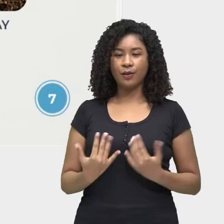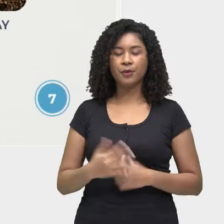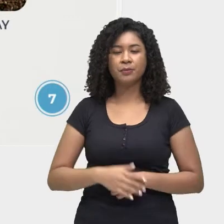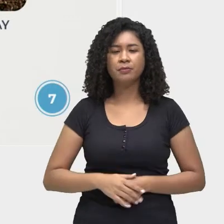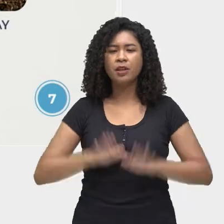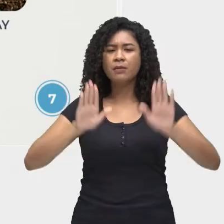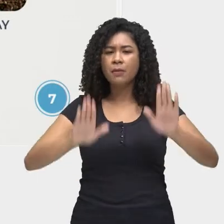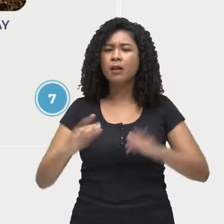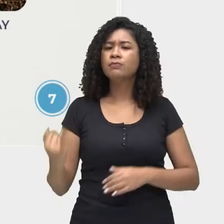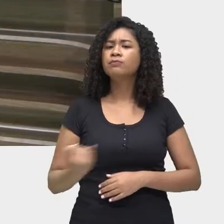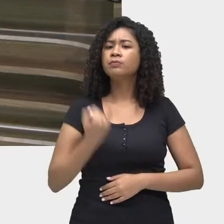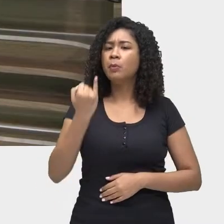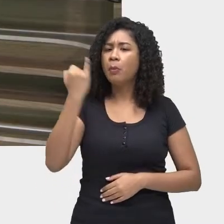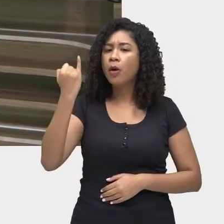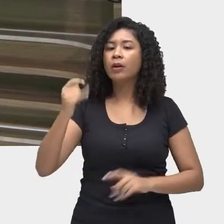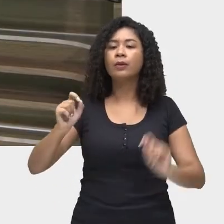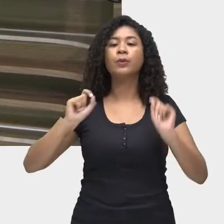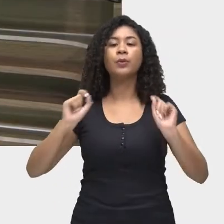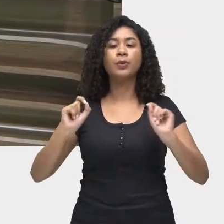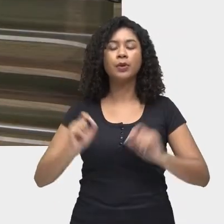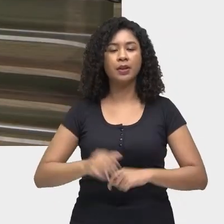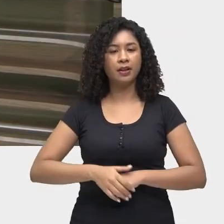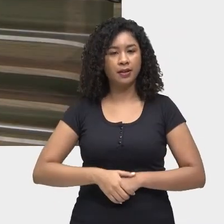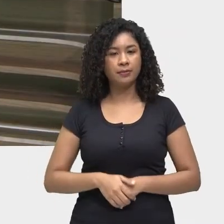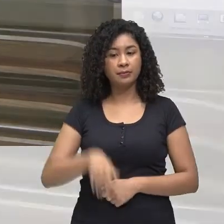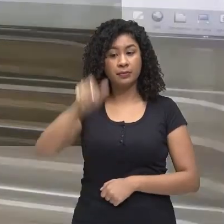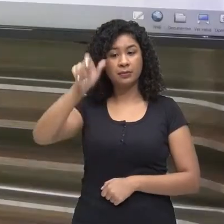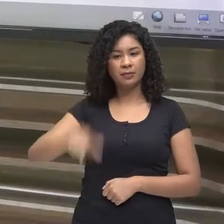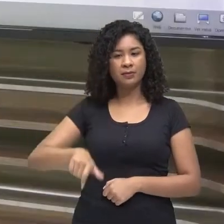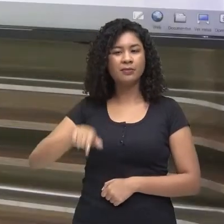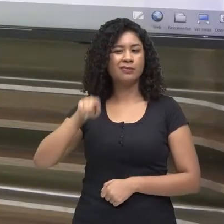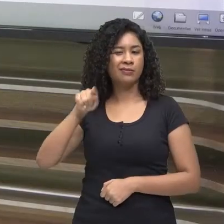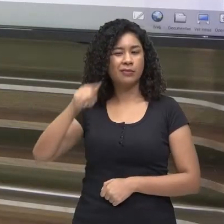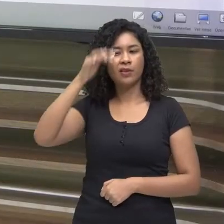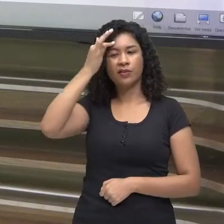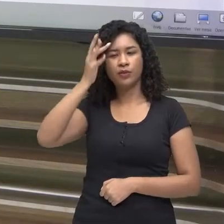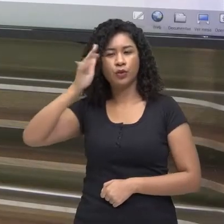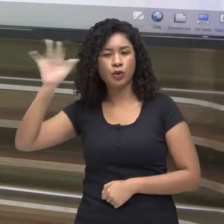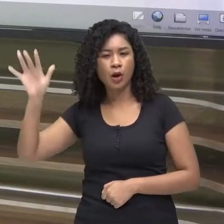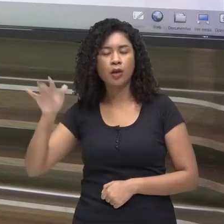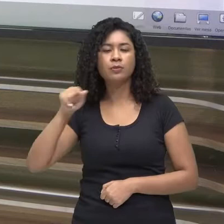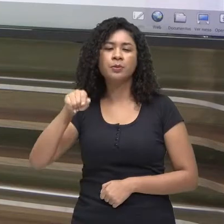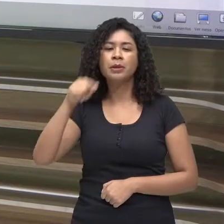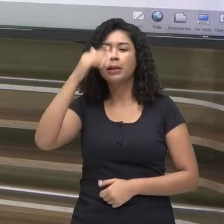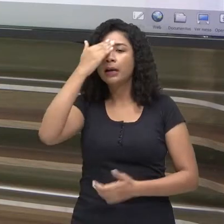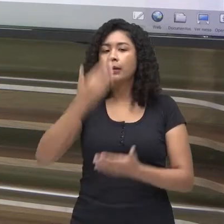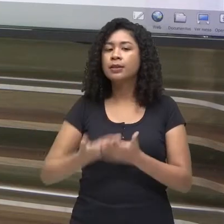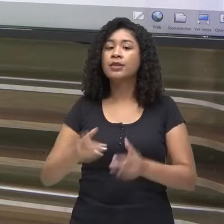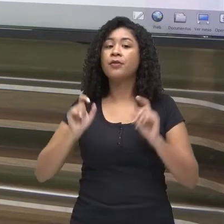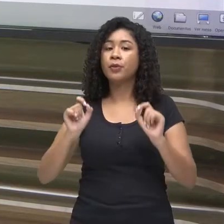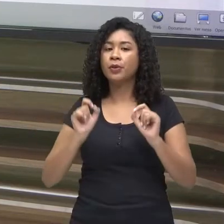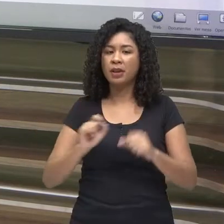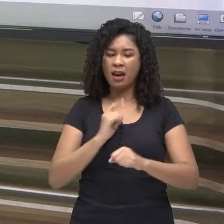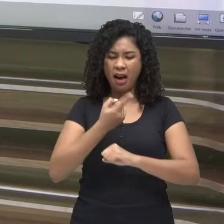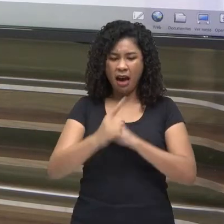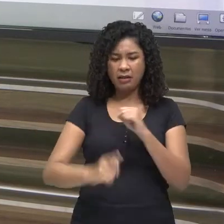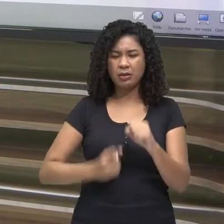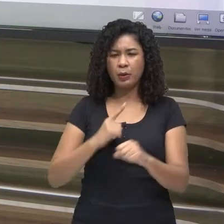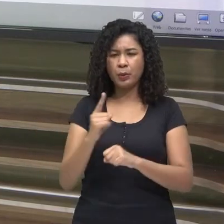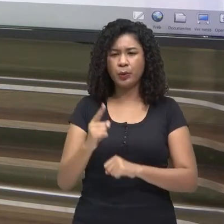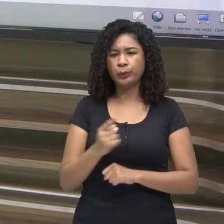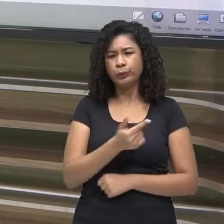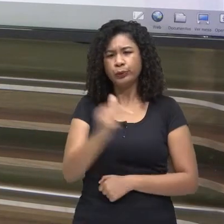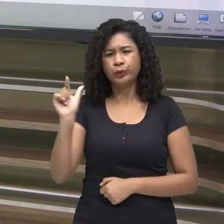destacar, gente, que para Aristóteles, átomo não existia. Na verdade, eles eram mais preocupados